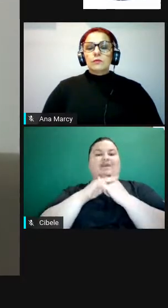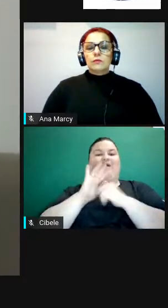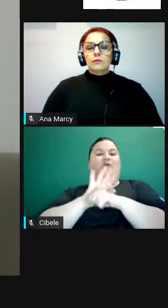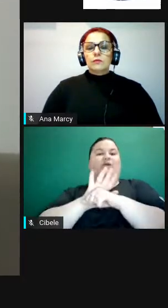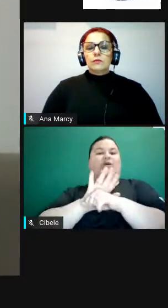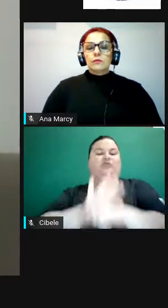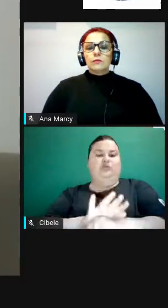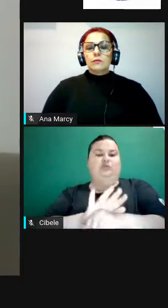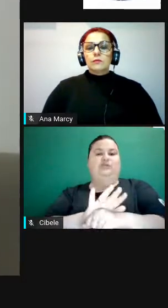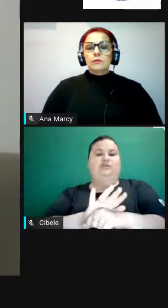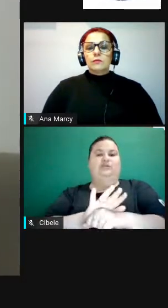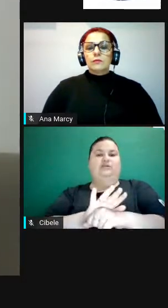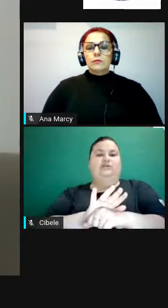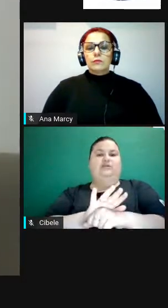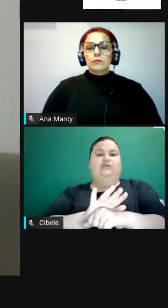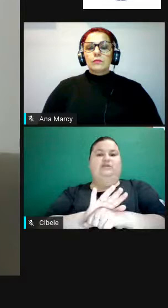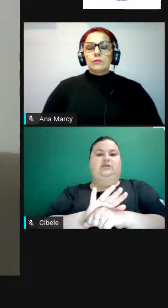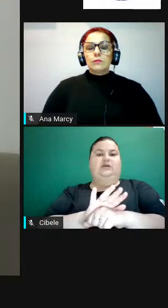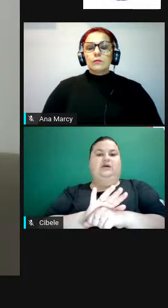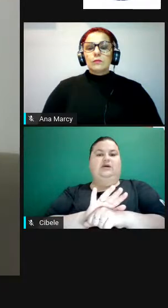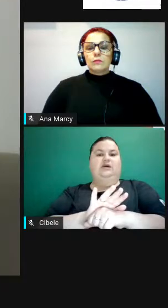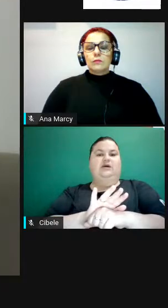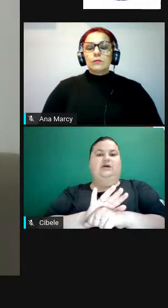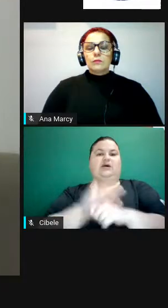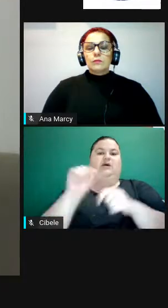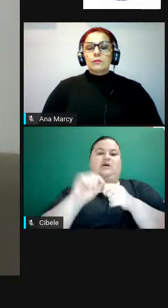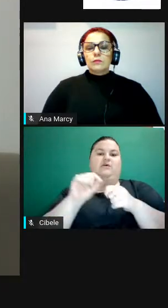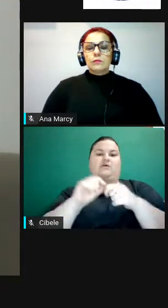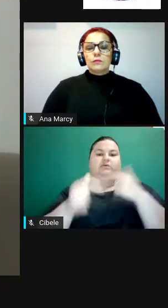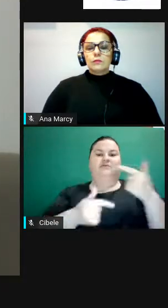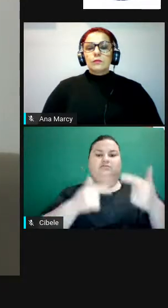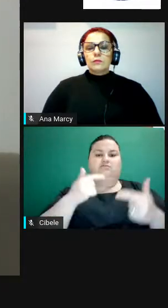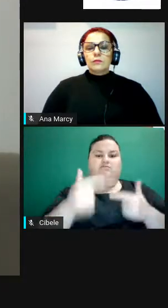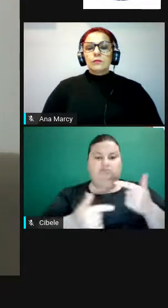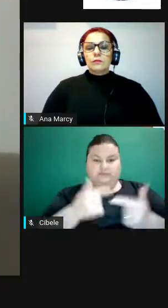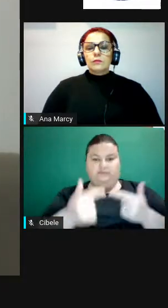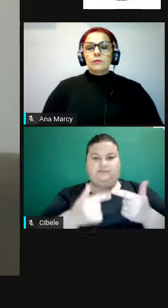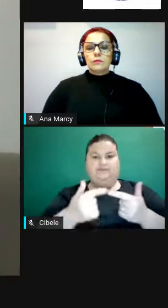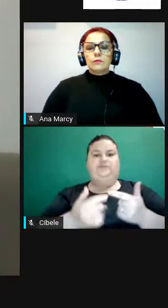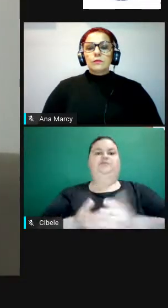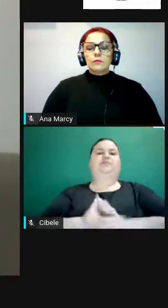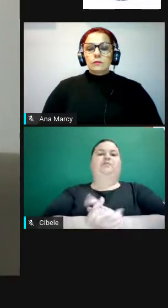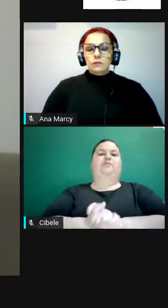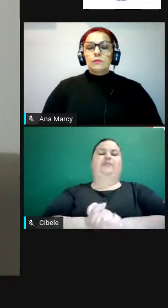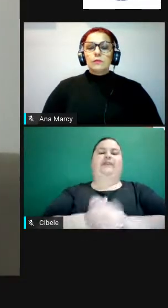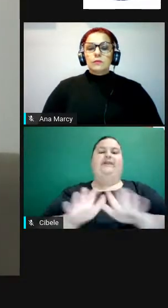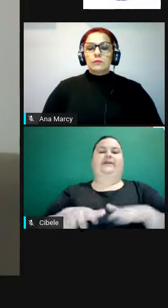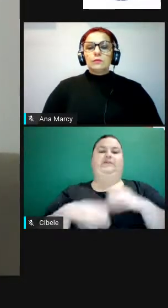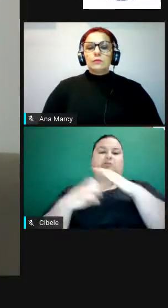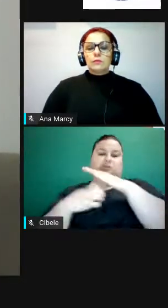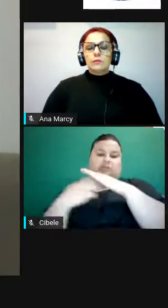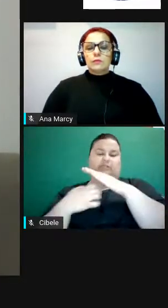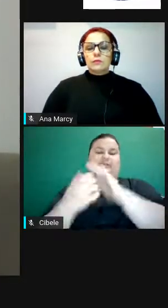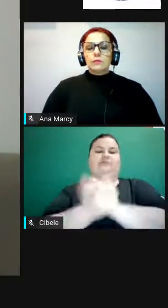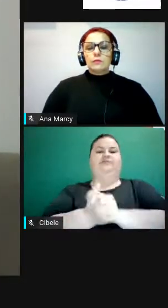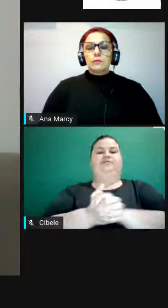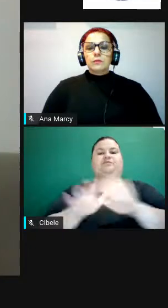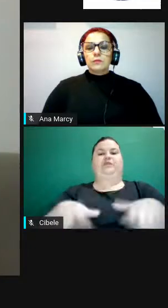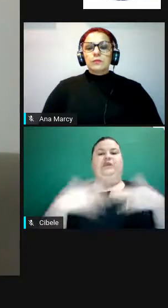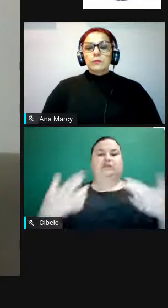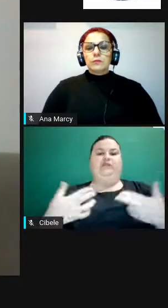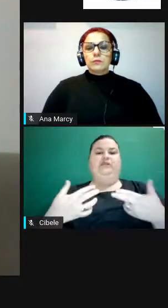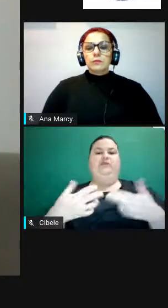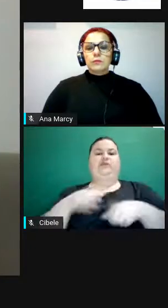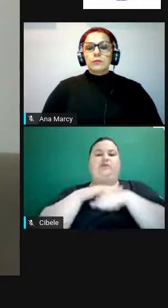a empreender o Fabiano então conversar a conosco sobre o que o mercado espera do novo